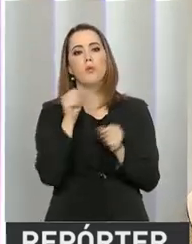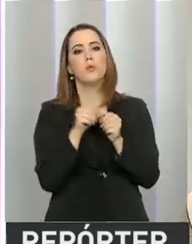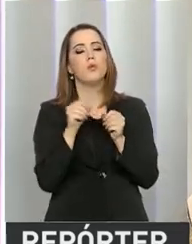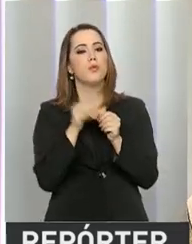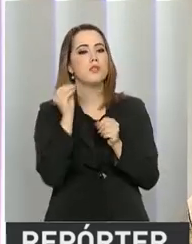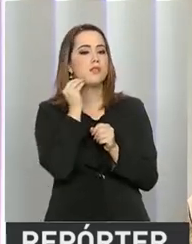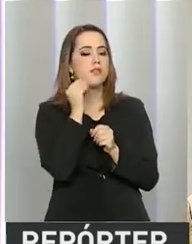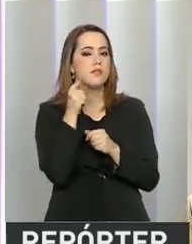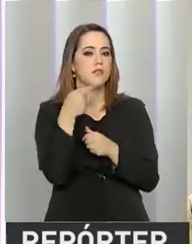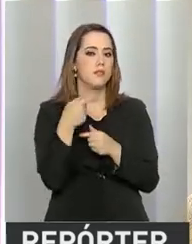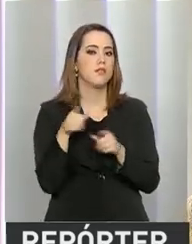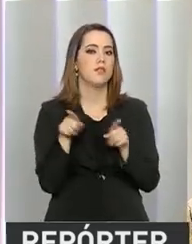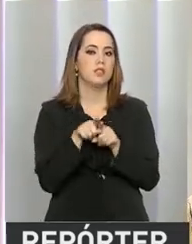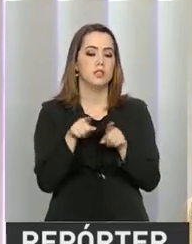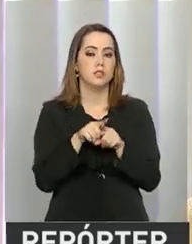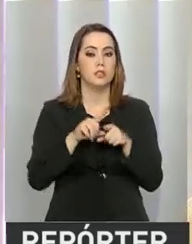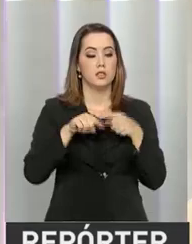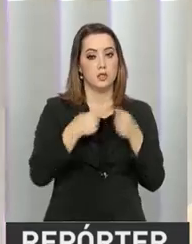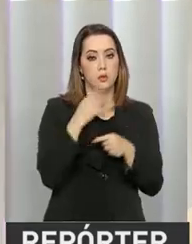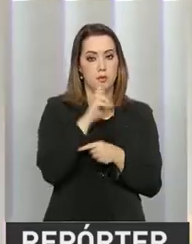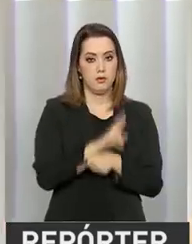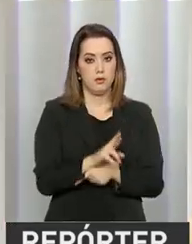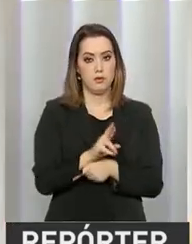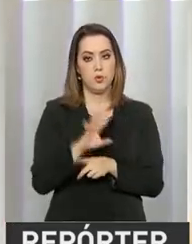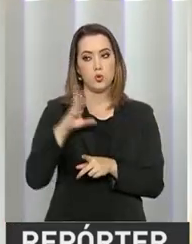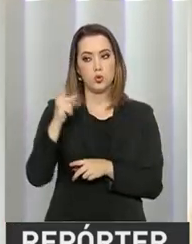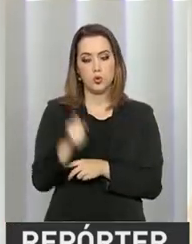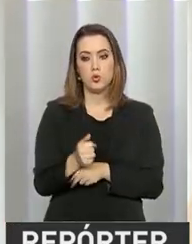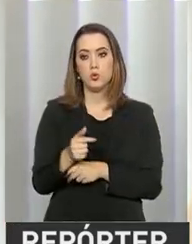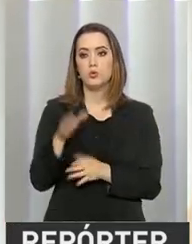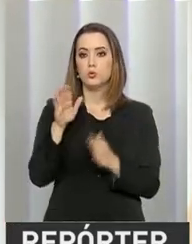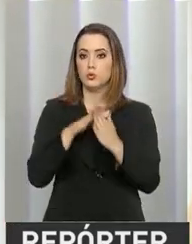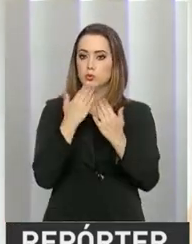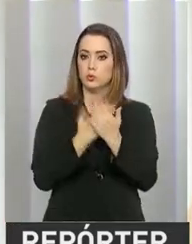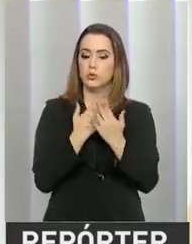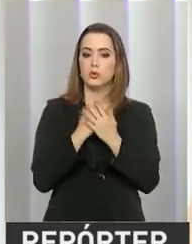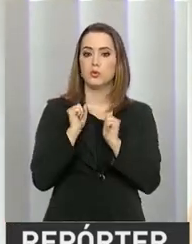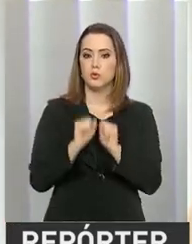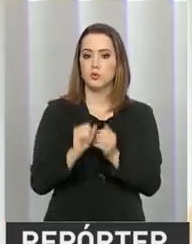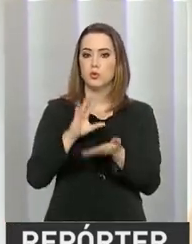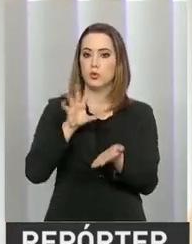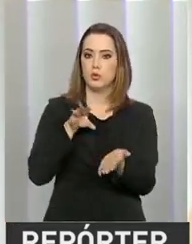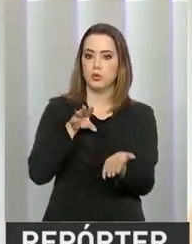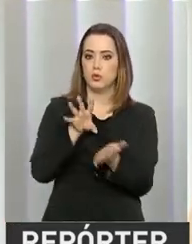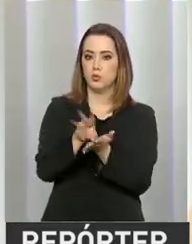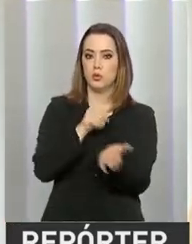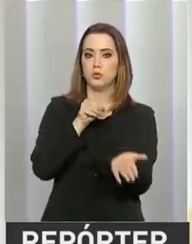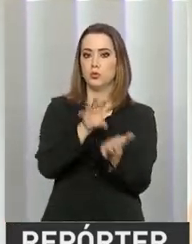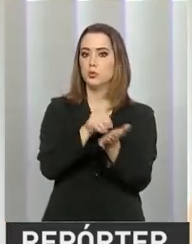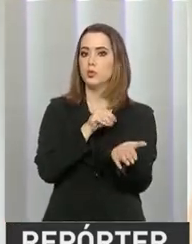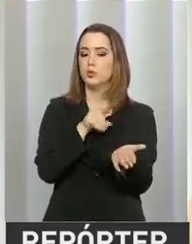correção no nosso site e todas as escolas podem imprimi-la ou mesmo copiá-la na lousa para aplicar nas suas crianças